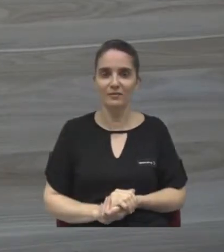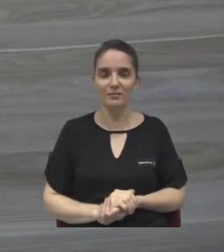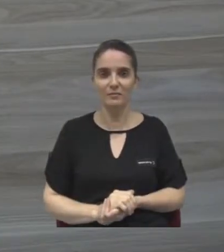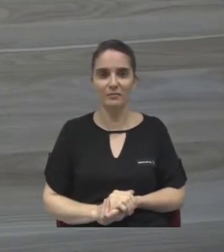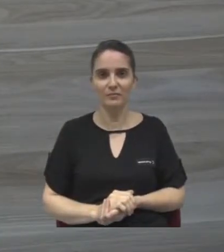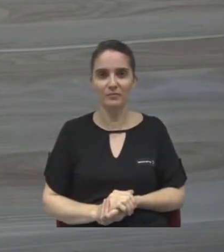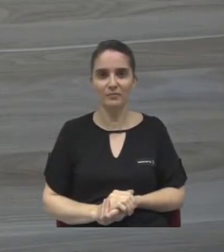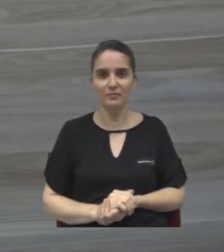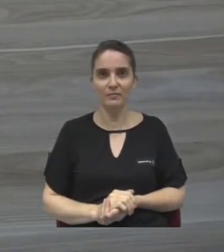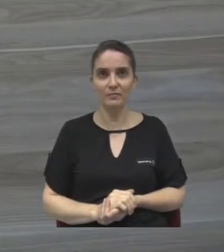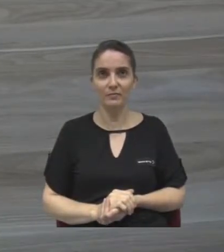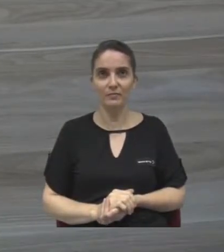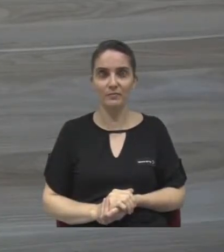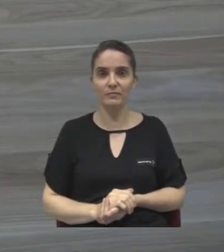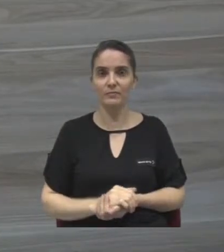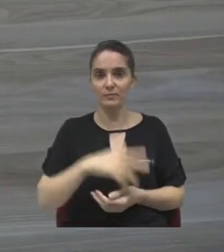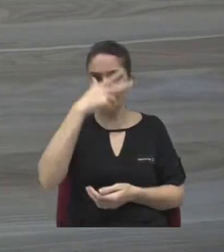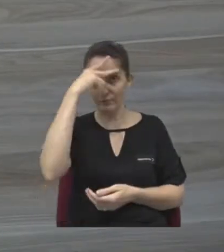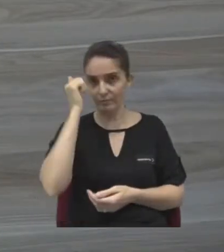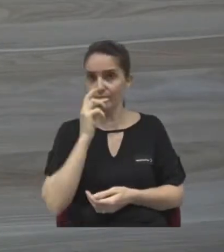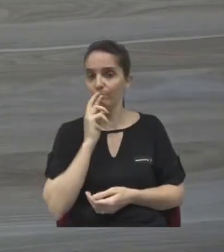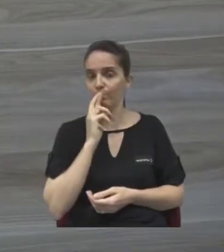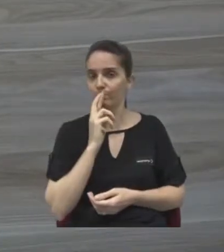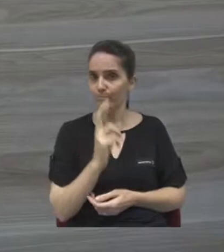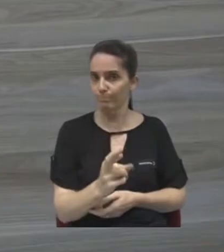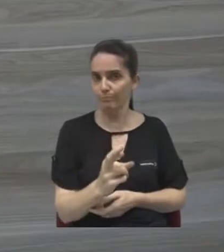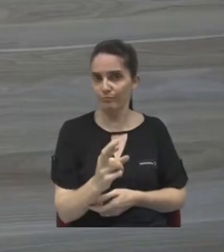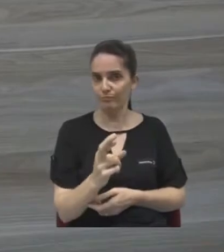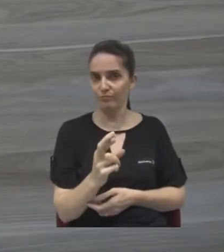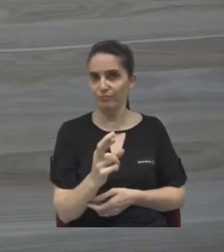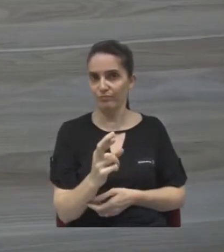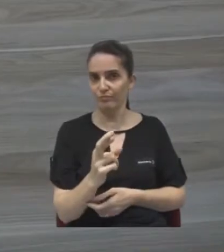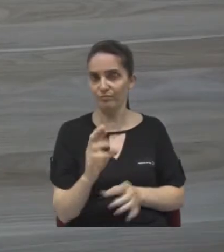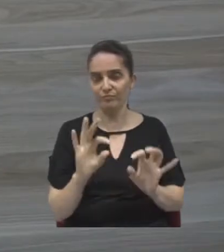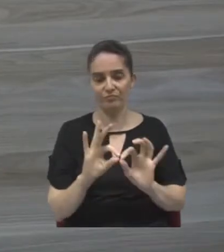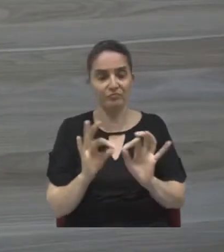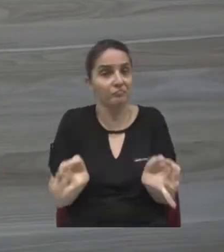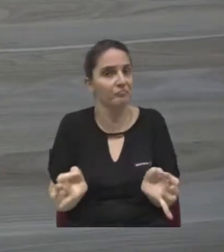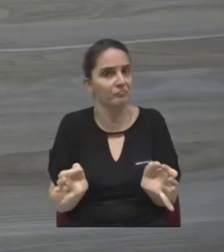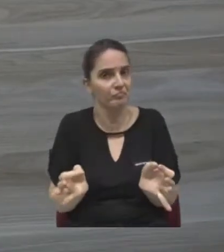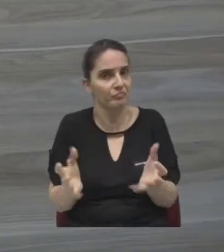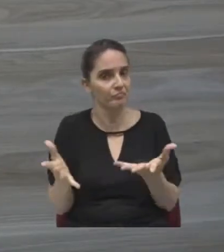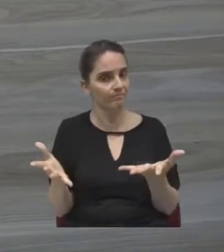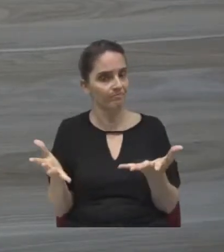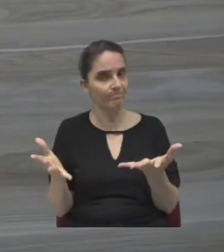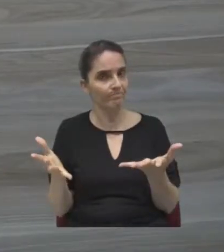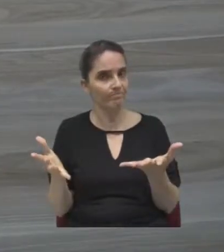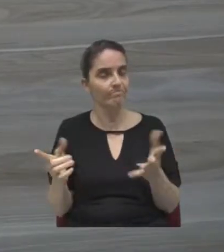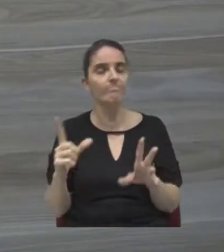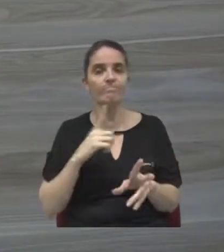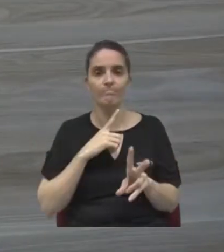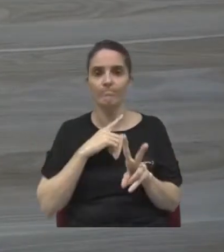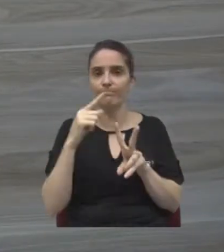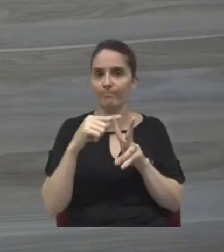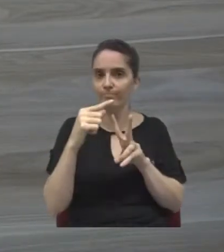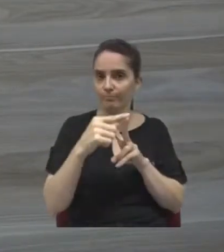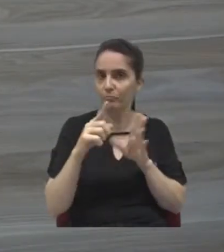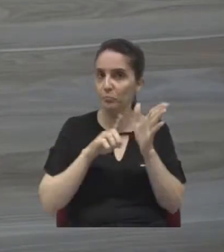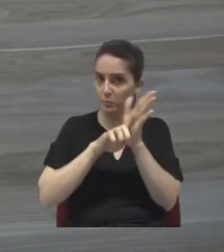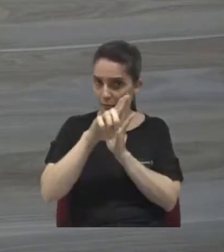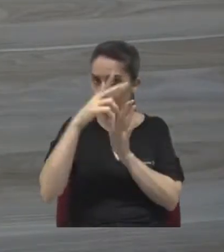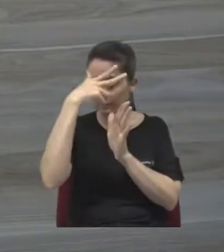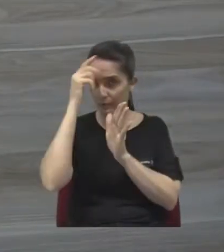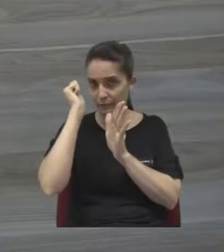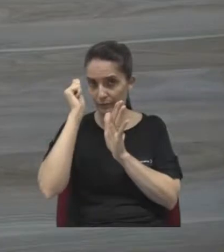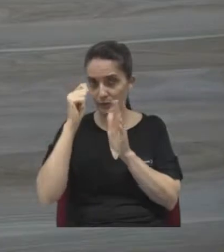muito vazias as respostas dos nossos requerimentos. Infelizmente, eu tenho 2 requerimentos que eu vou ter que refazê-los.